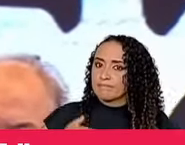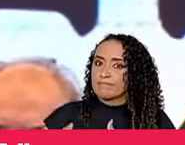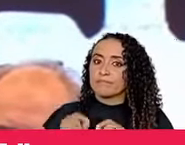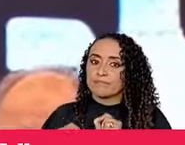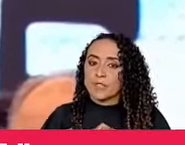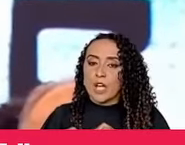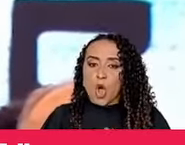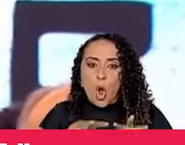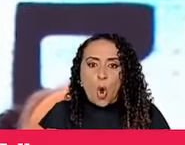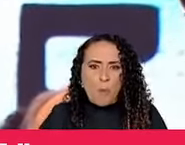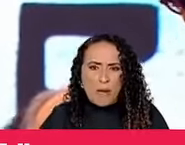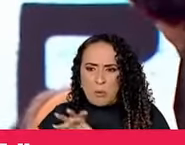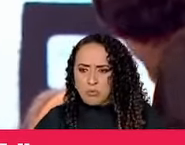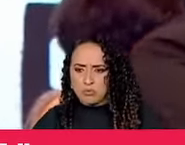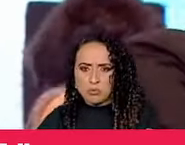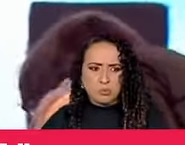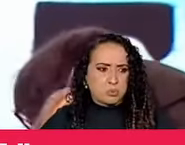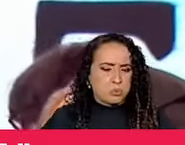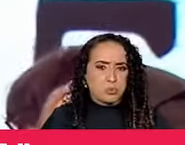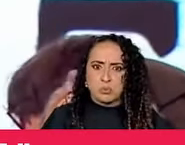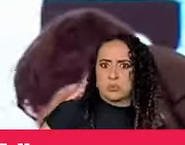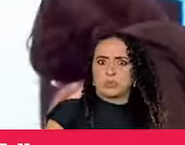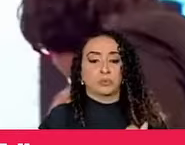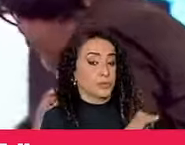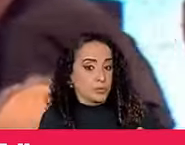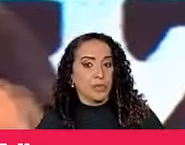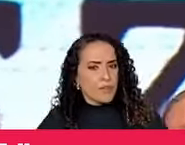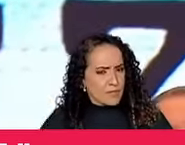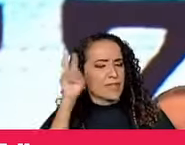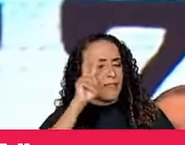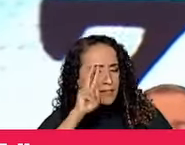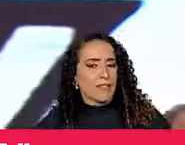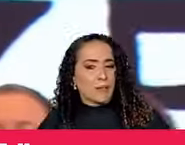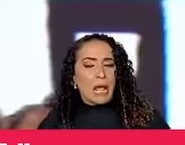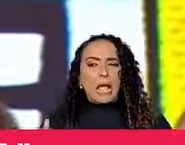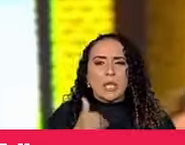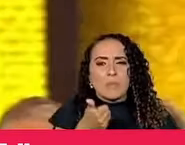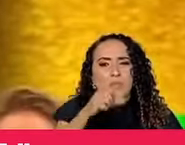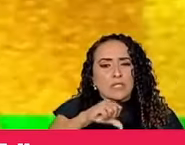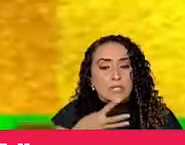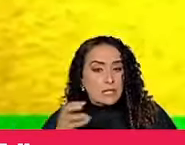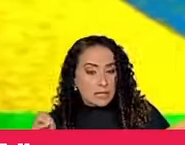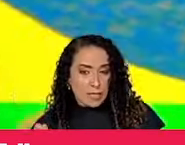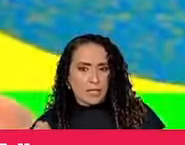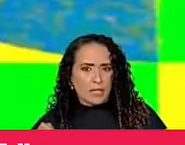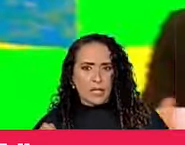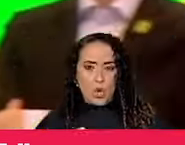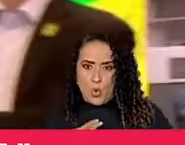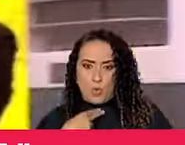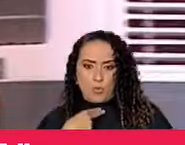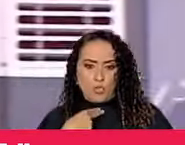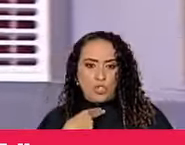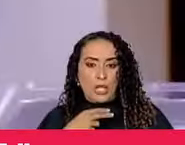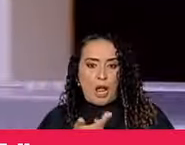a ocupação desordenada do Rio de Janeiro. E vocês se lembram que até 1930 não se podia